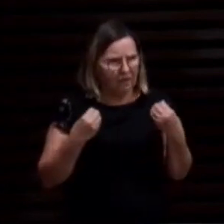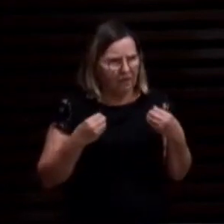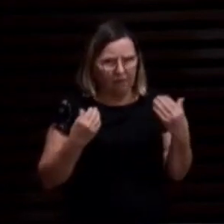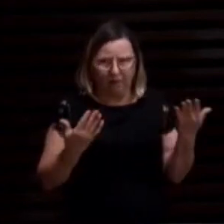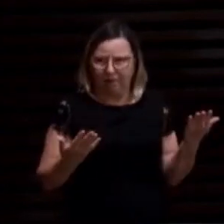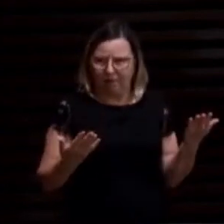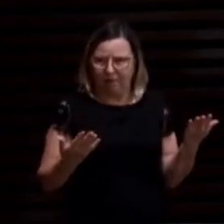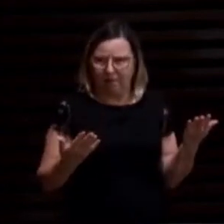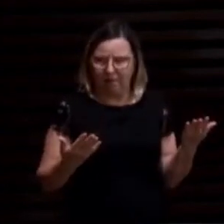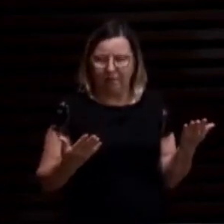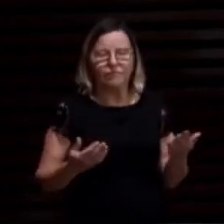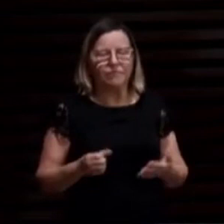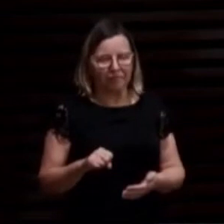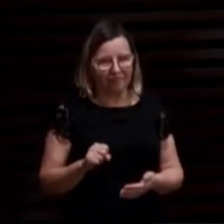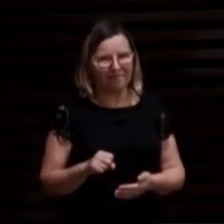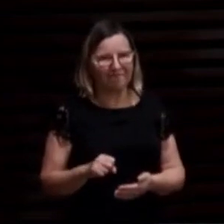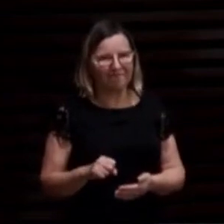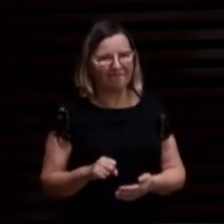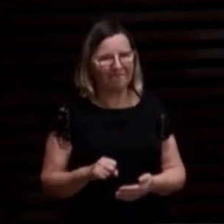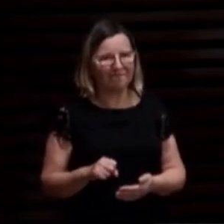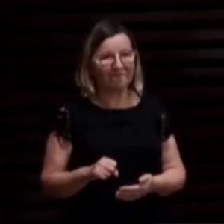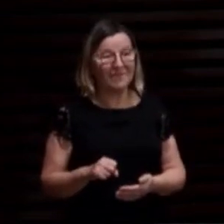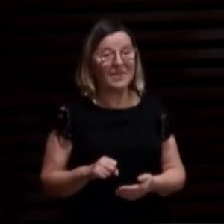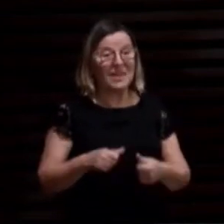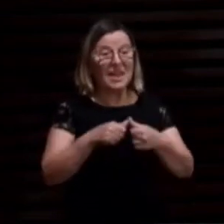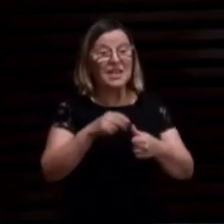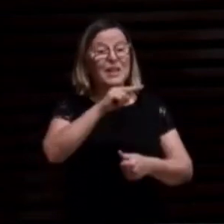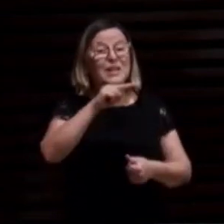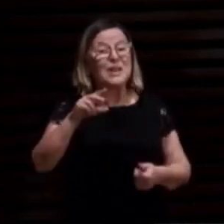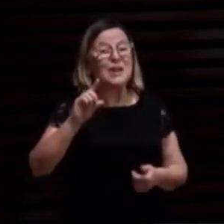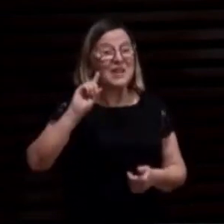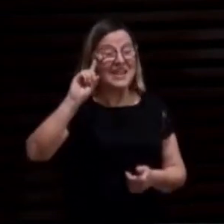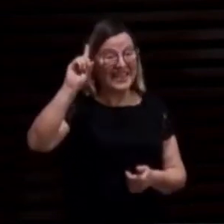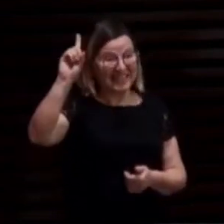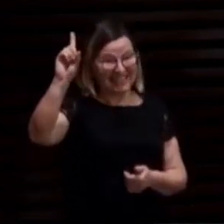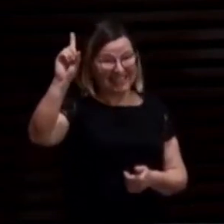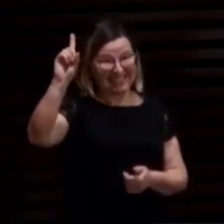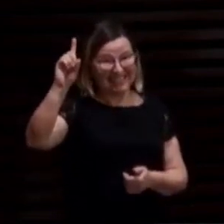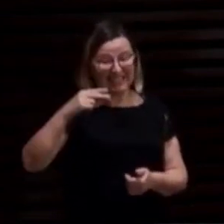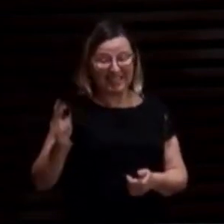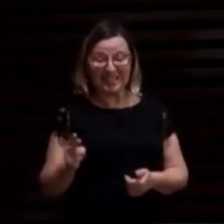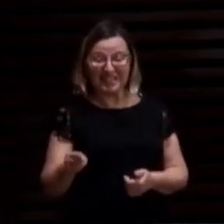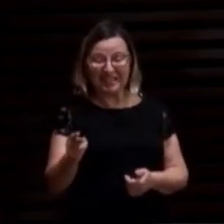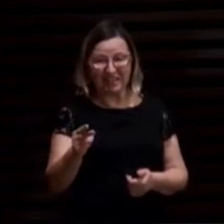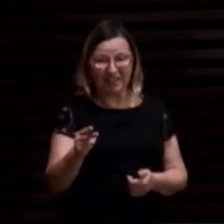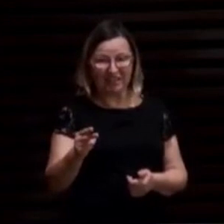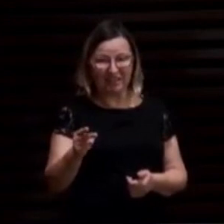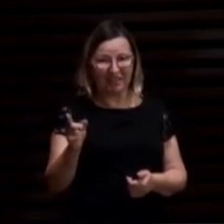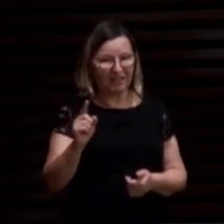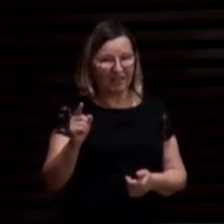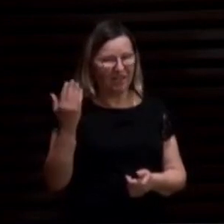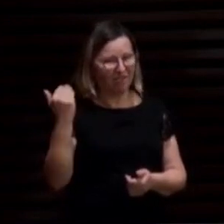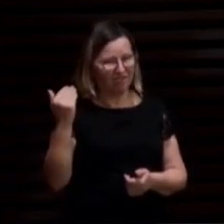é. Este é o meu nome, de eternidade a eternidade. Eu não fui, eu não serei,